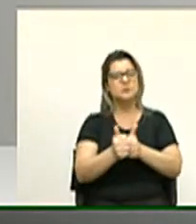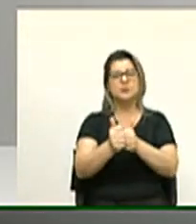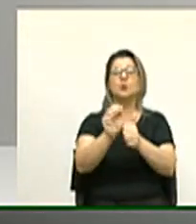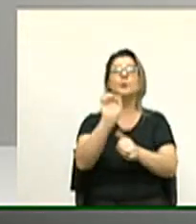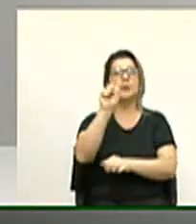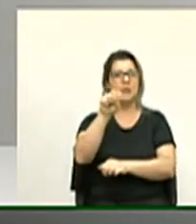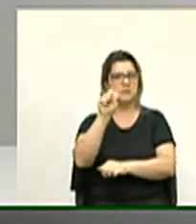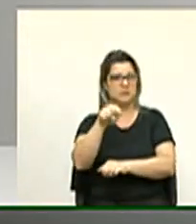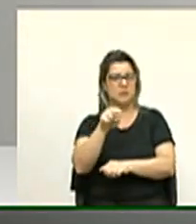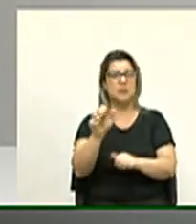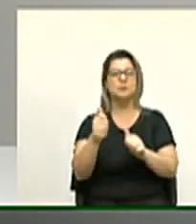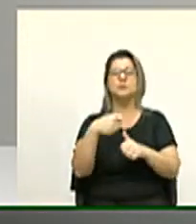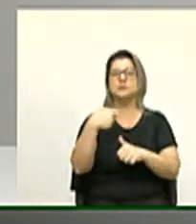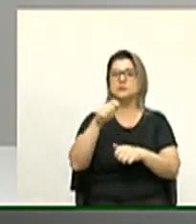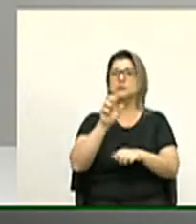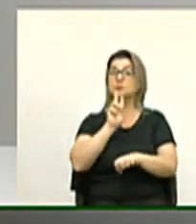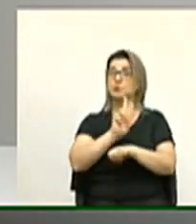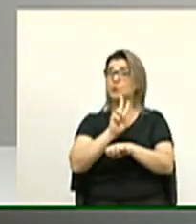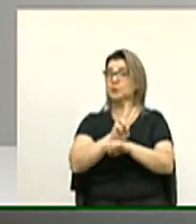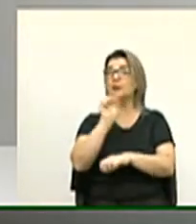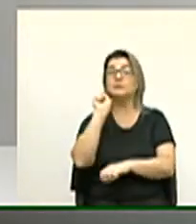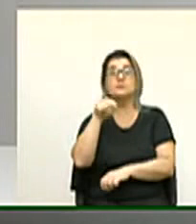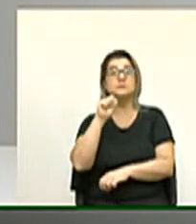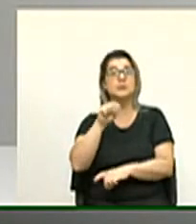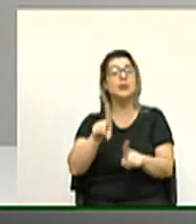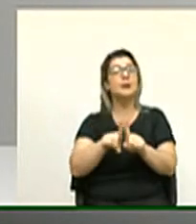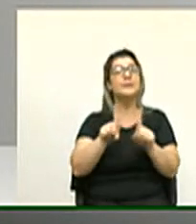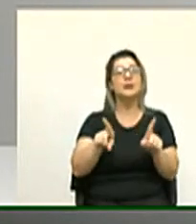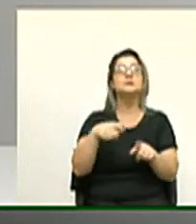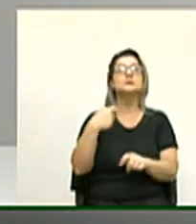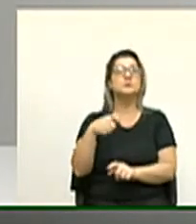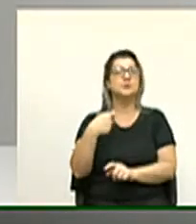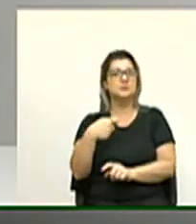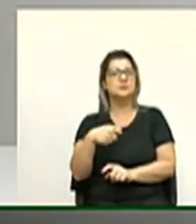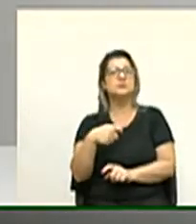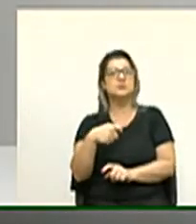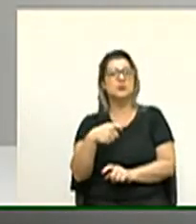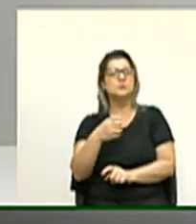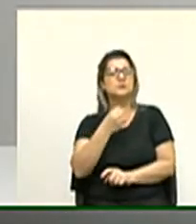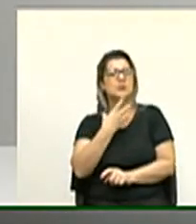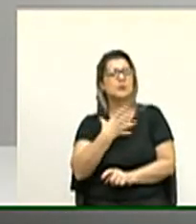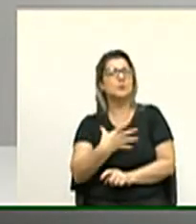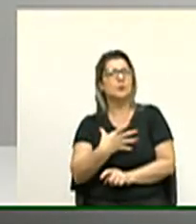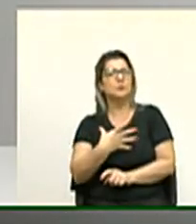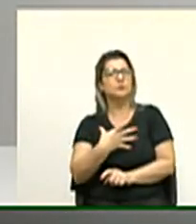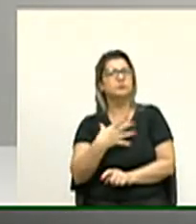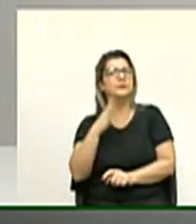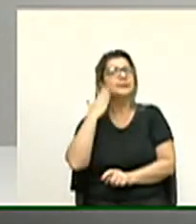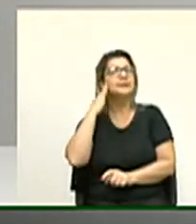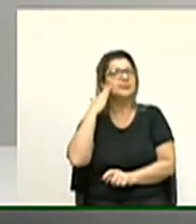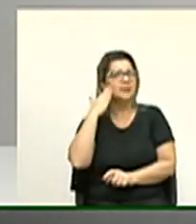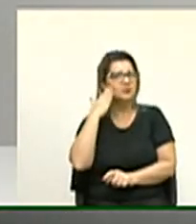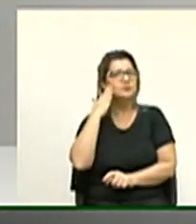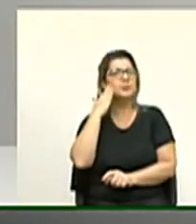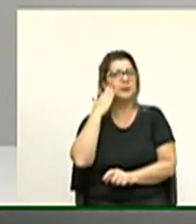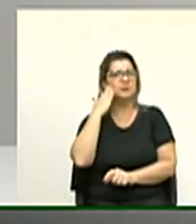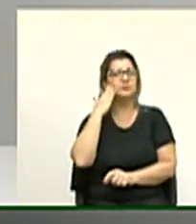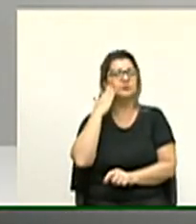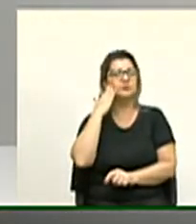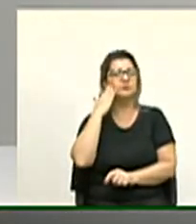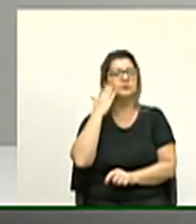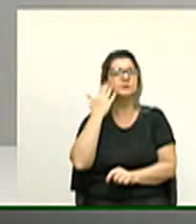devemos fiscalizar, mas devemos ter aí, né, um bom senso e o entendimento de